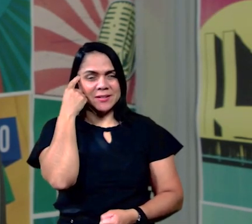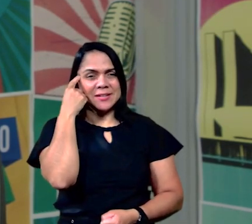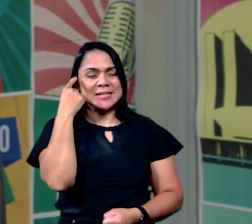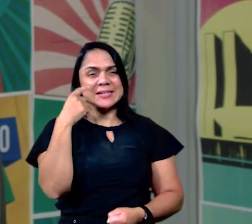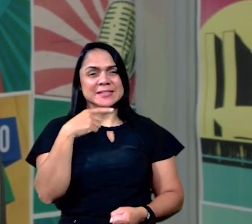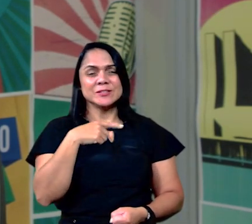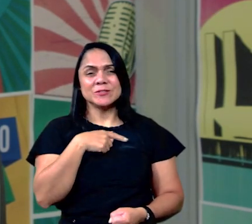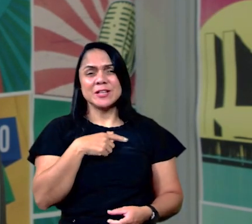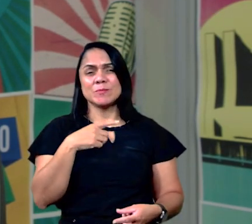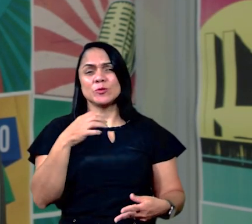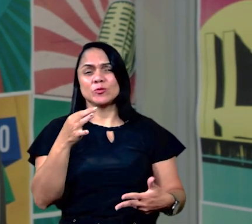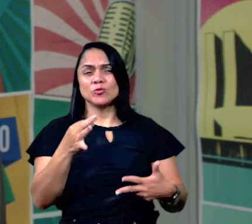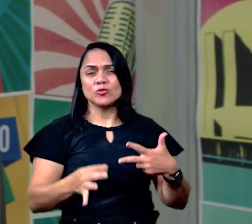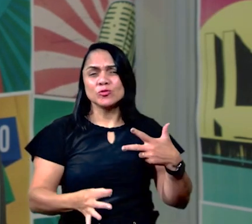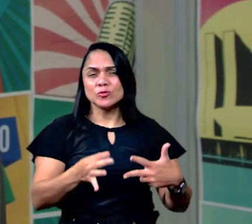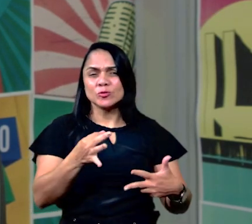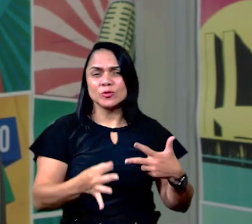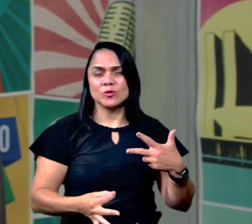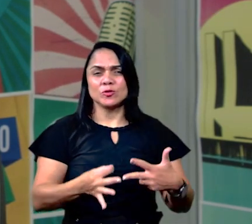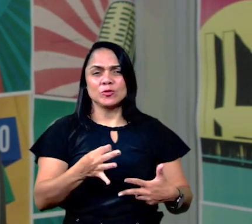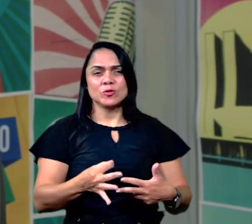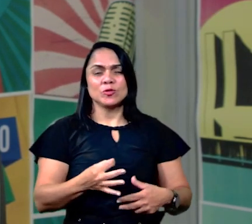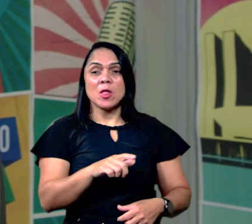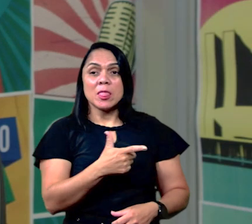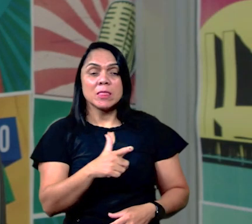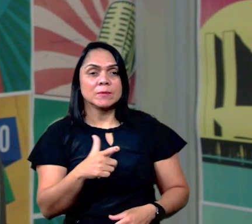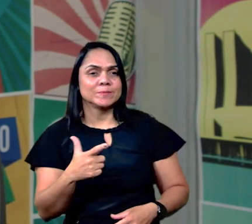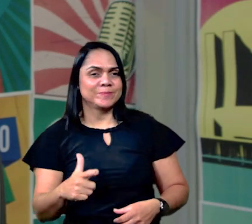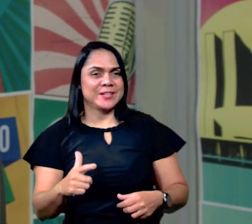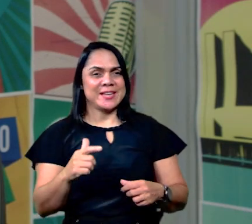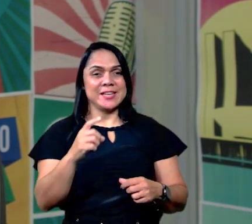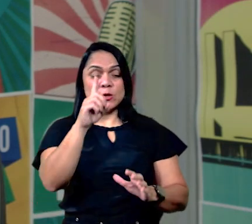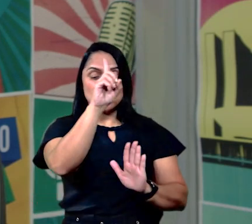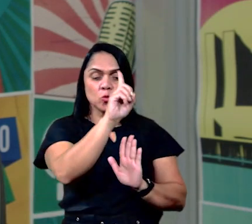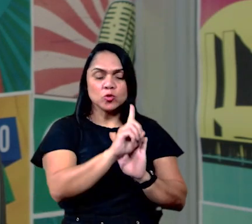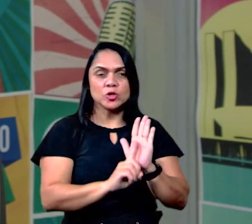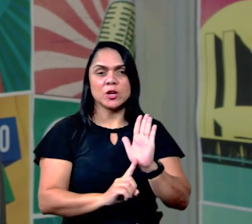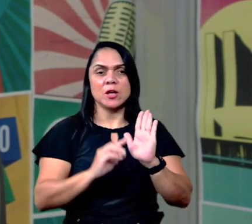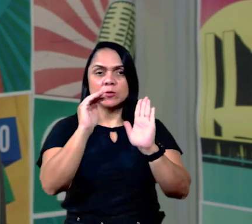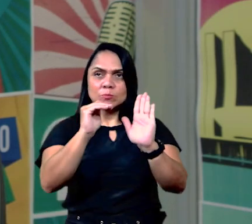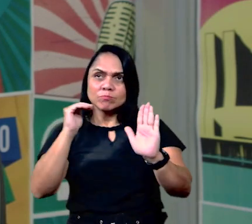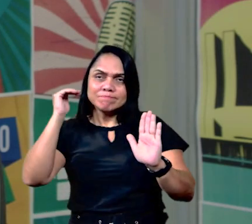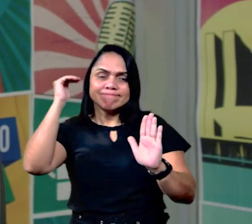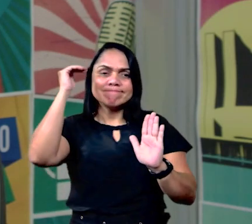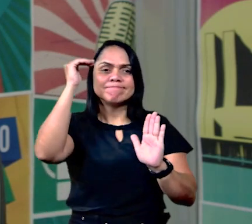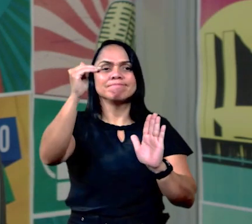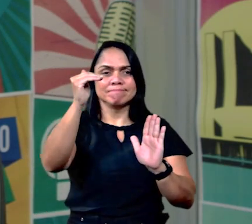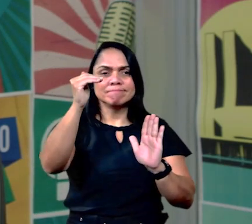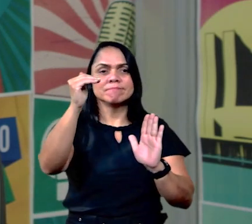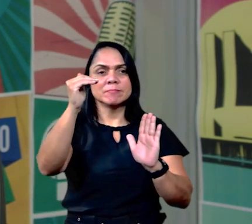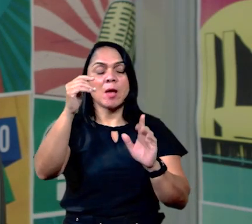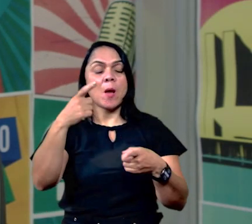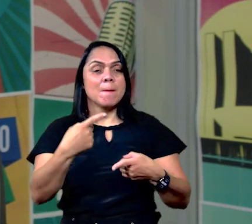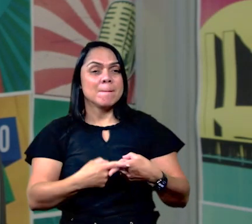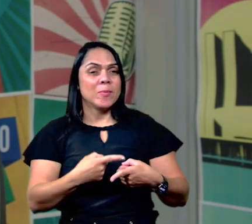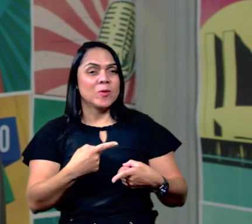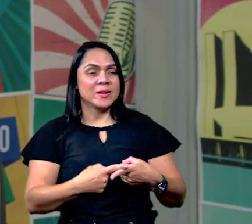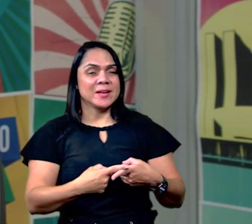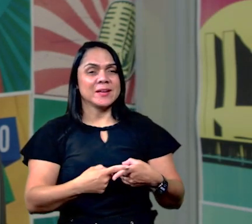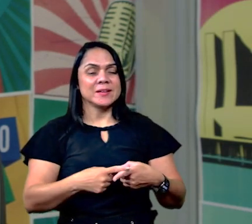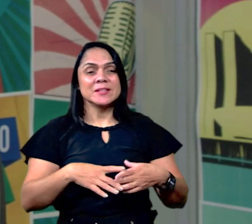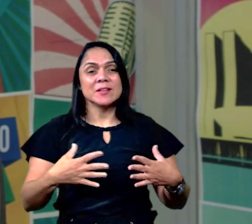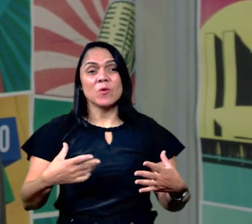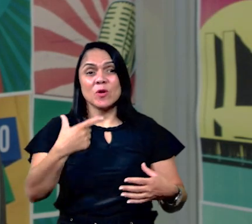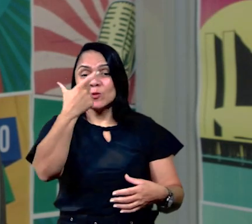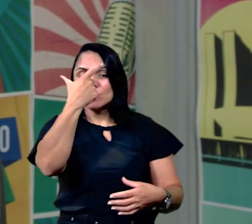termos jurídicos, não há direito que não possa ser sobrepesado e ponderado, porque se fosse assim a gente não